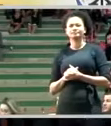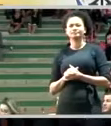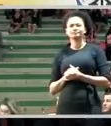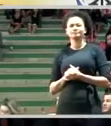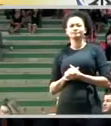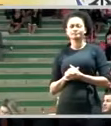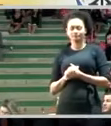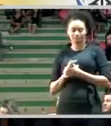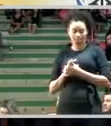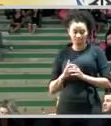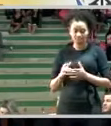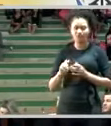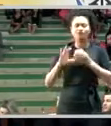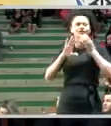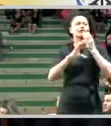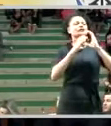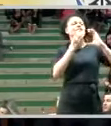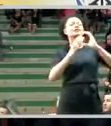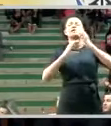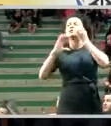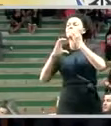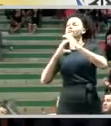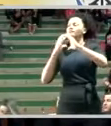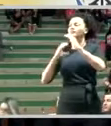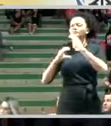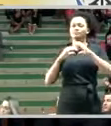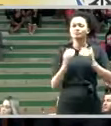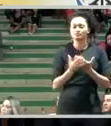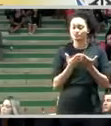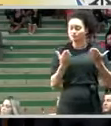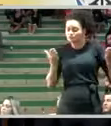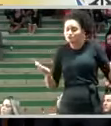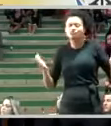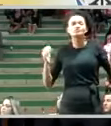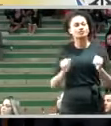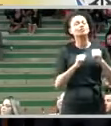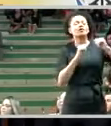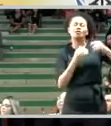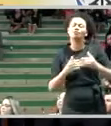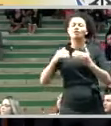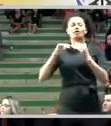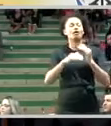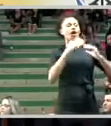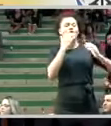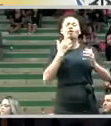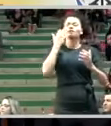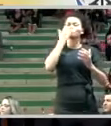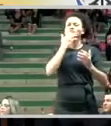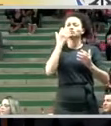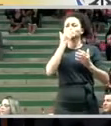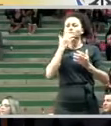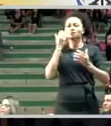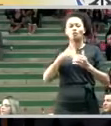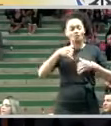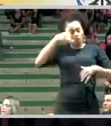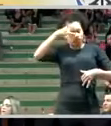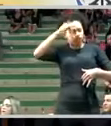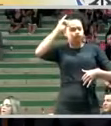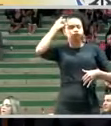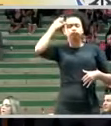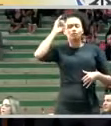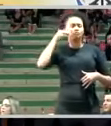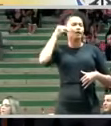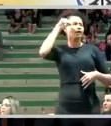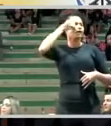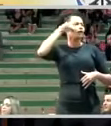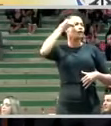Quando eles vão cantando, andando, Uzá e Aiô dirigindo o carro, quando eles não esperavam, os bois, gente, era experiente,